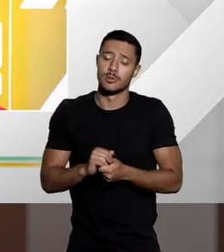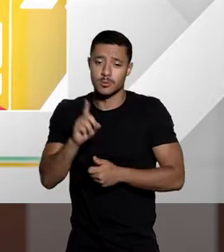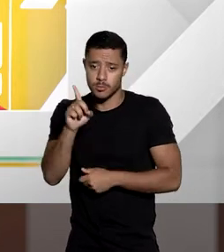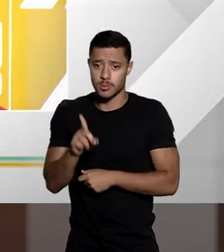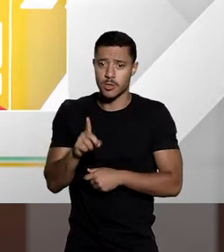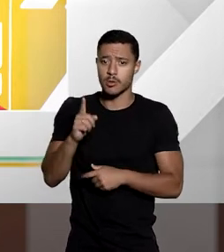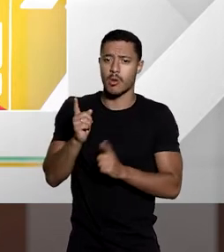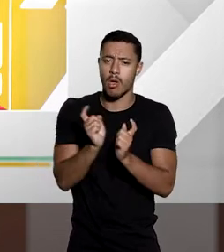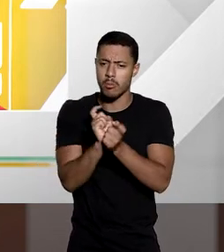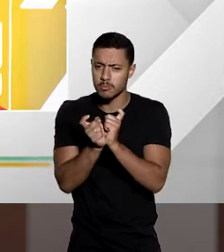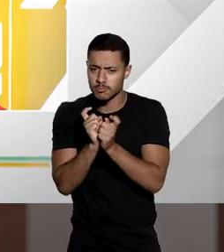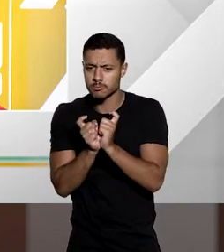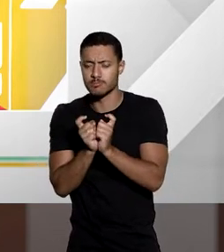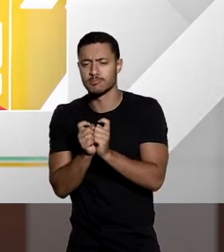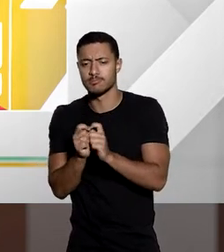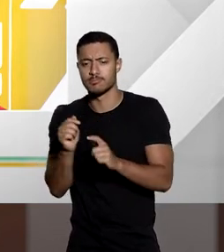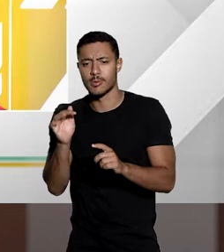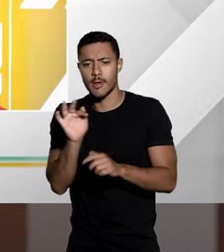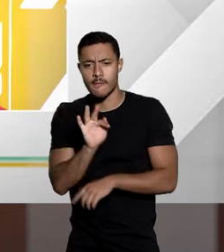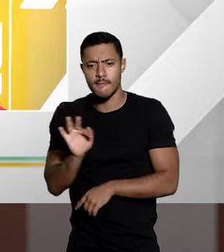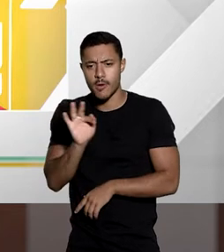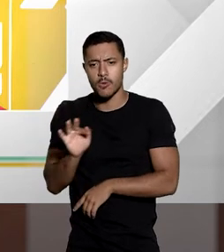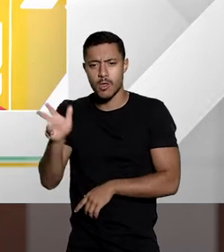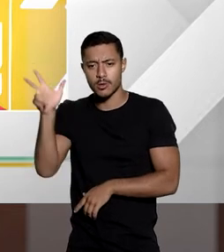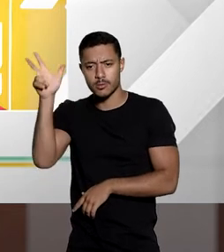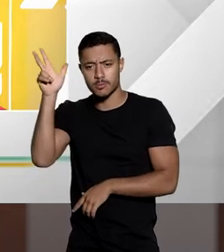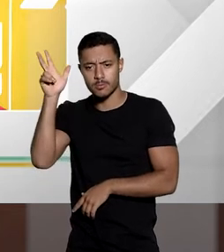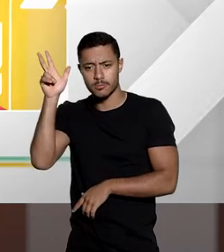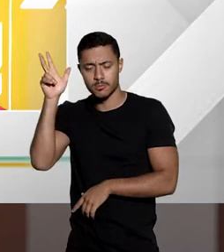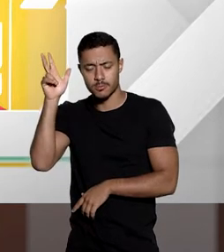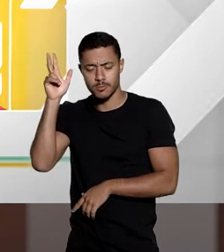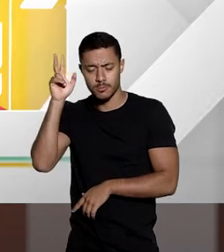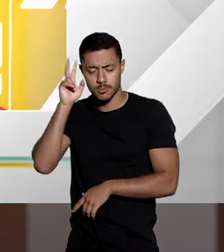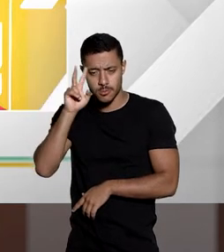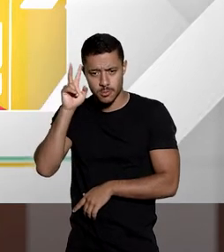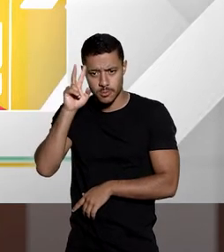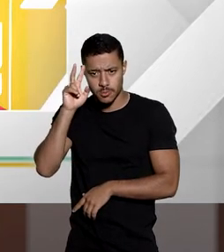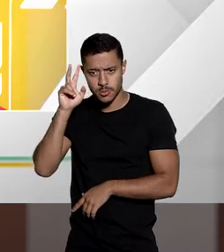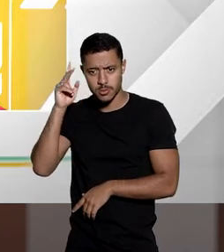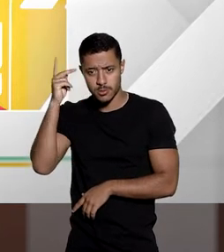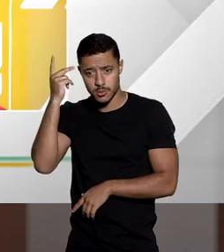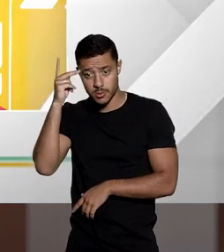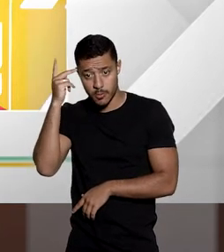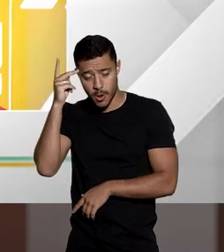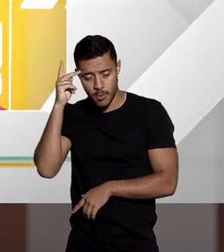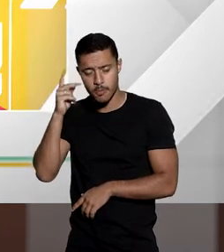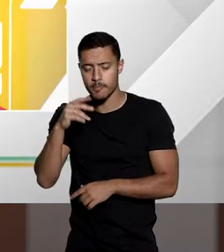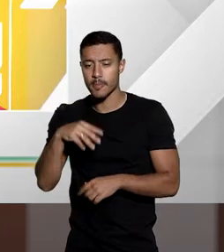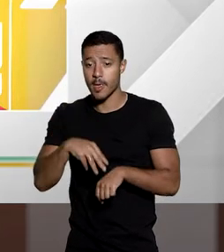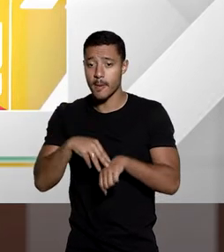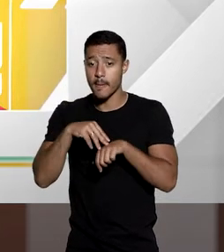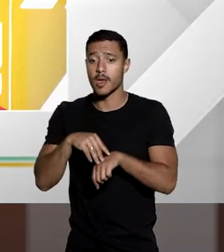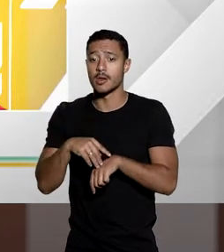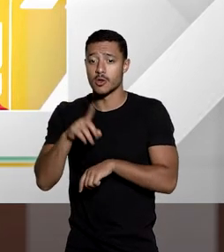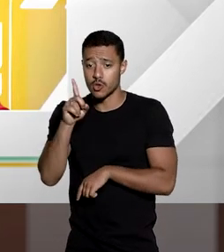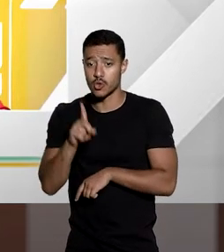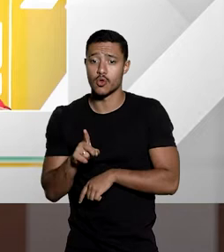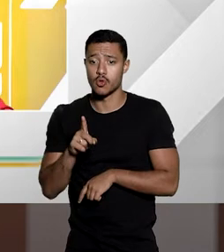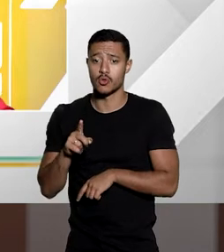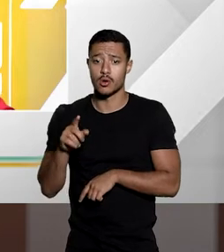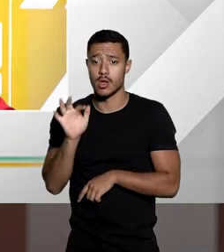Direito Administrativo da Universidade de São Paulo. É mestre e doutora em Direito pela Universidade de São